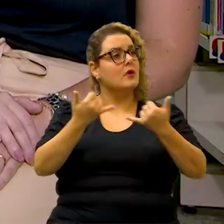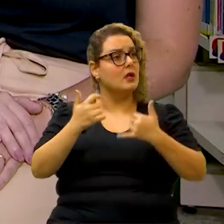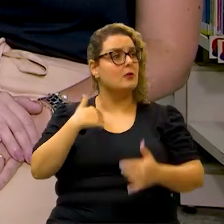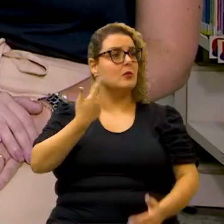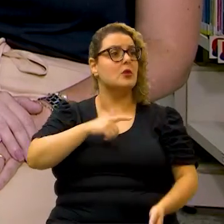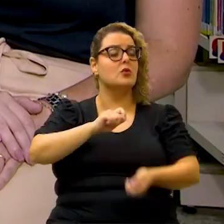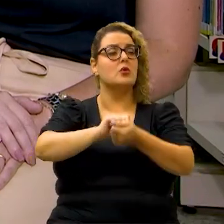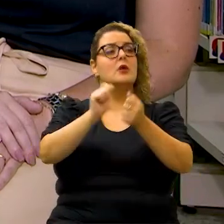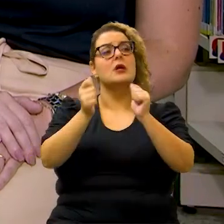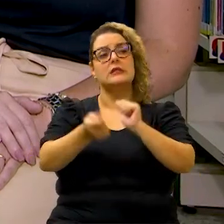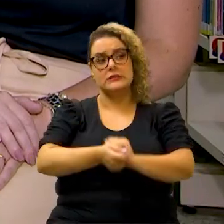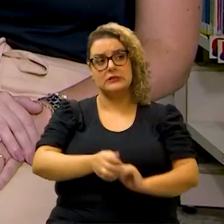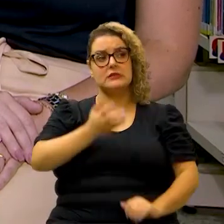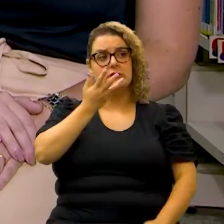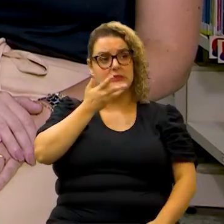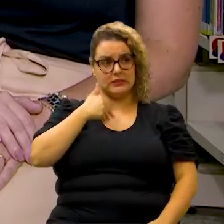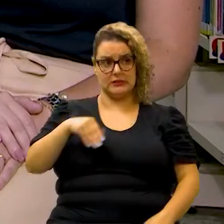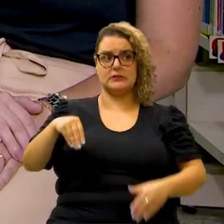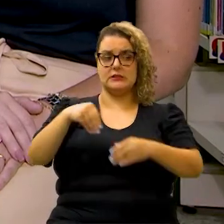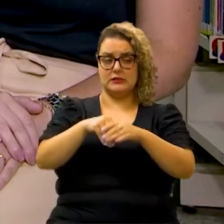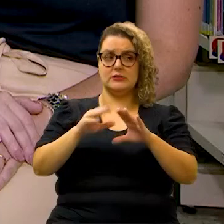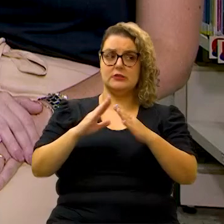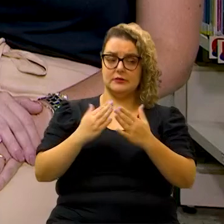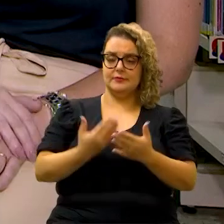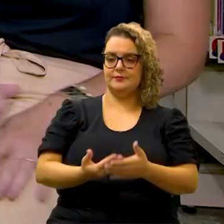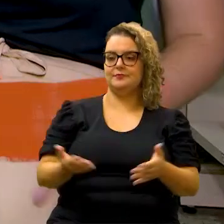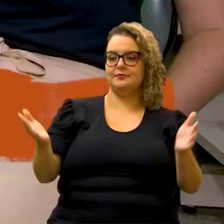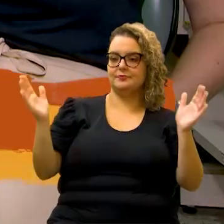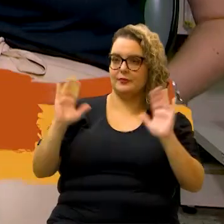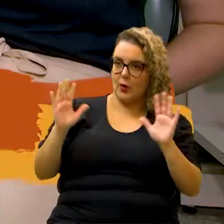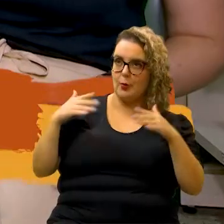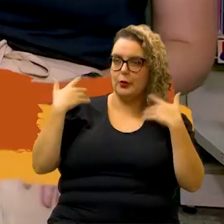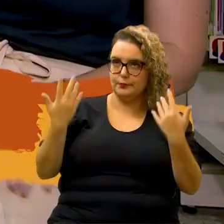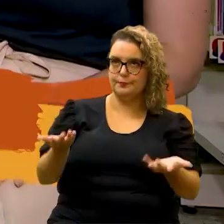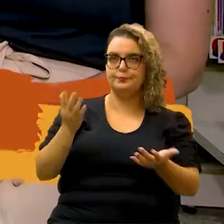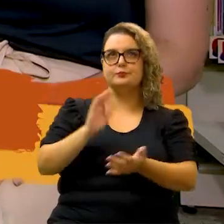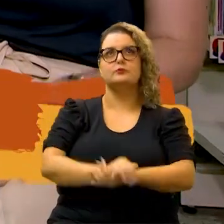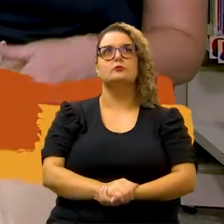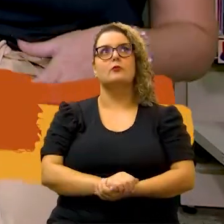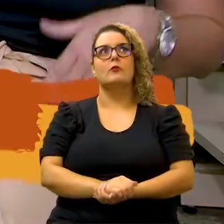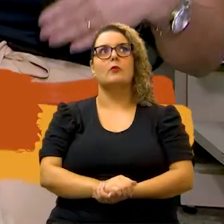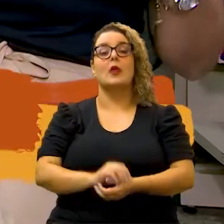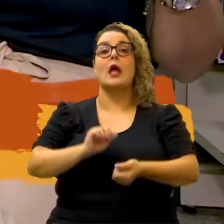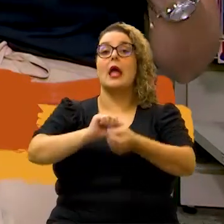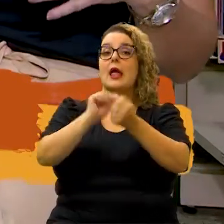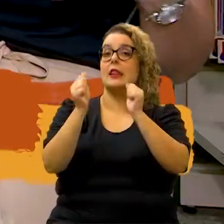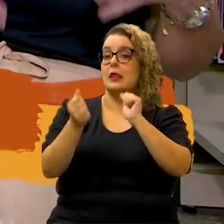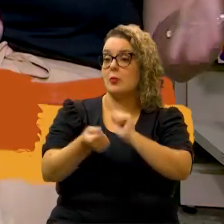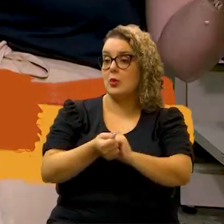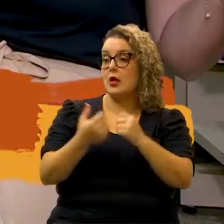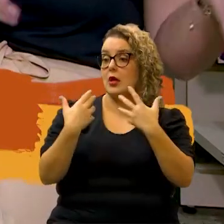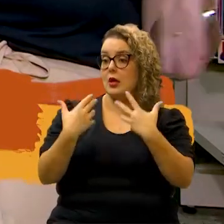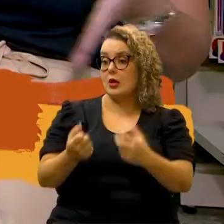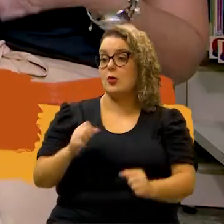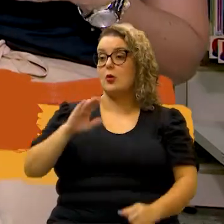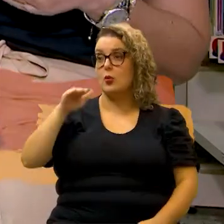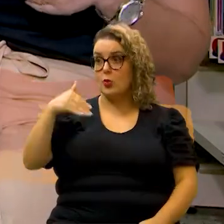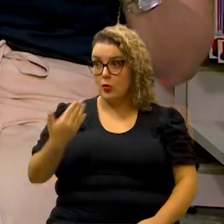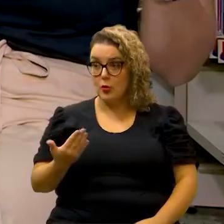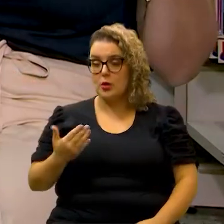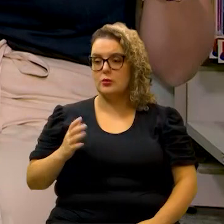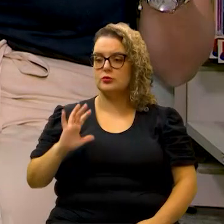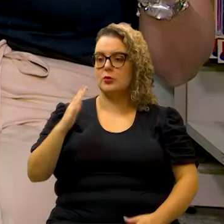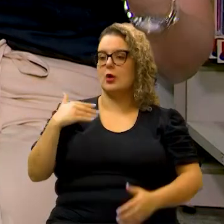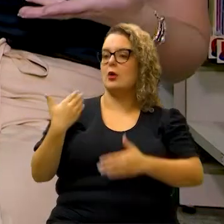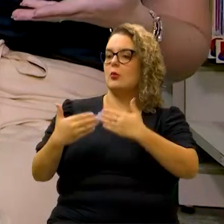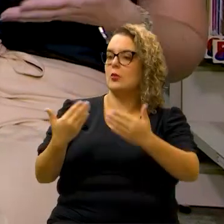Conta pra gente a adaptação das crianças numa escola. Olá, vamos lá. Adaptação, então, é o nome que se recebe quando acontece